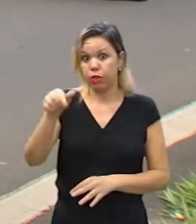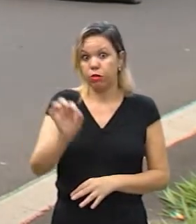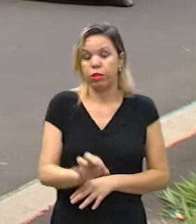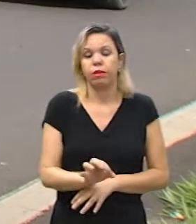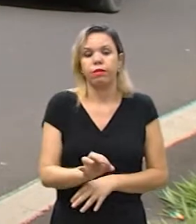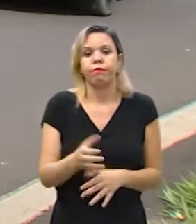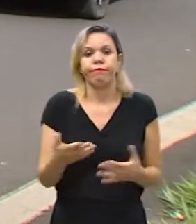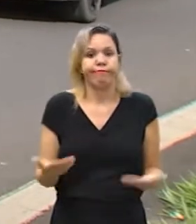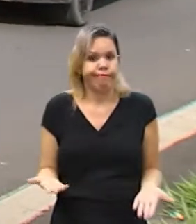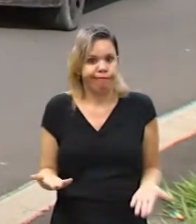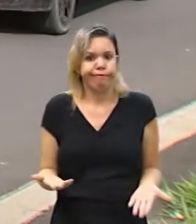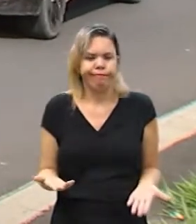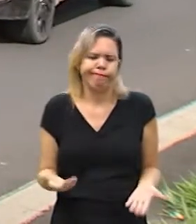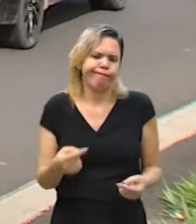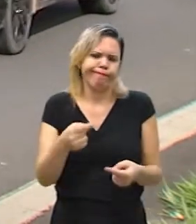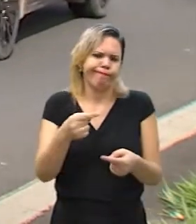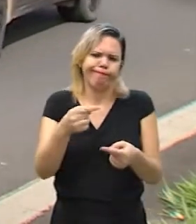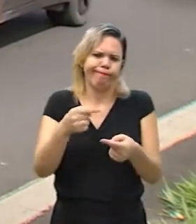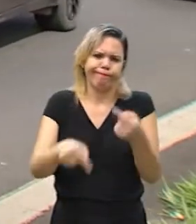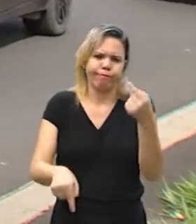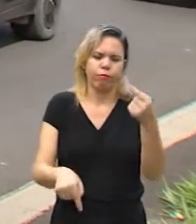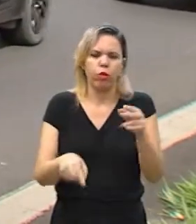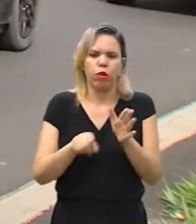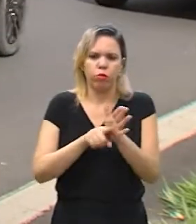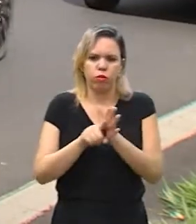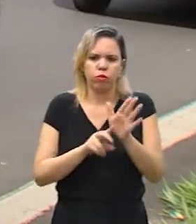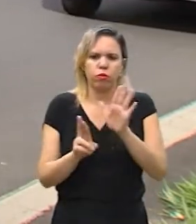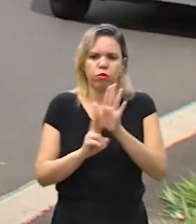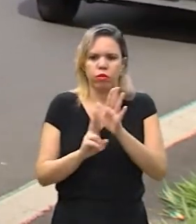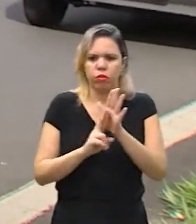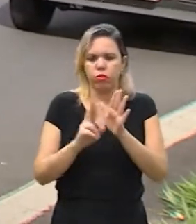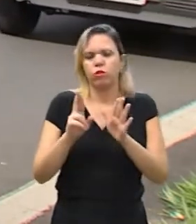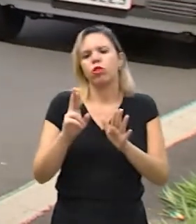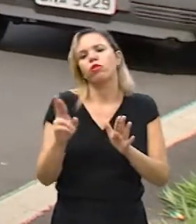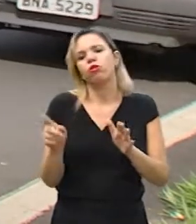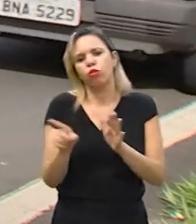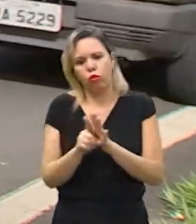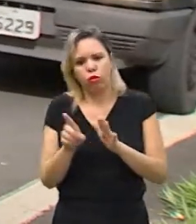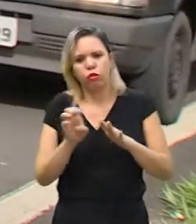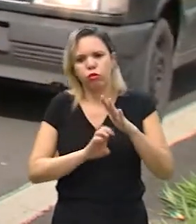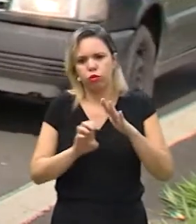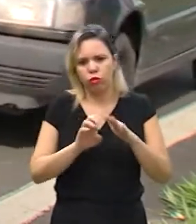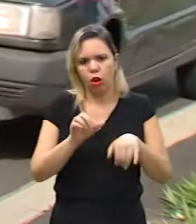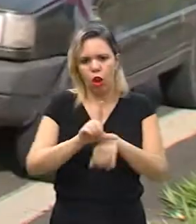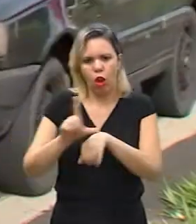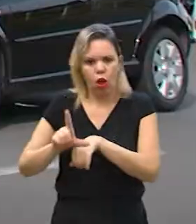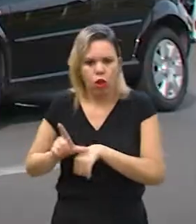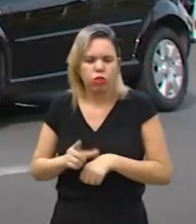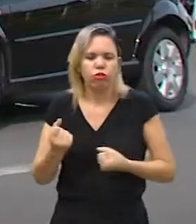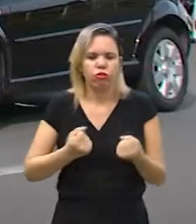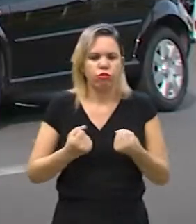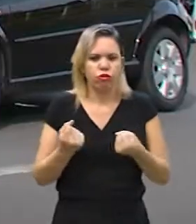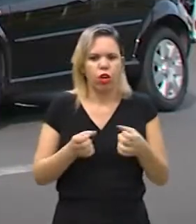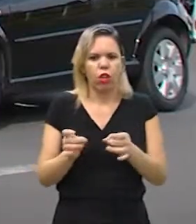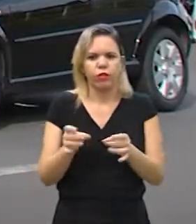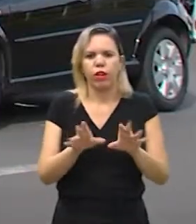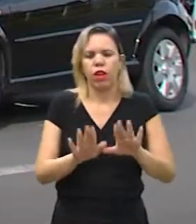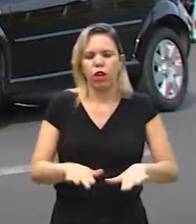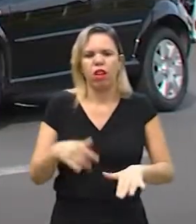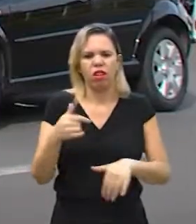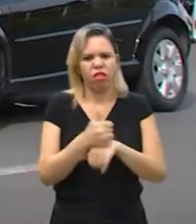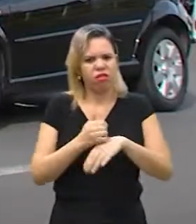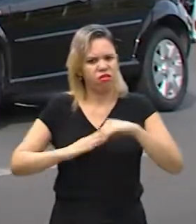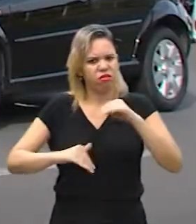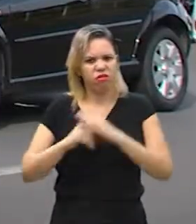30,7 por cento e isso se torna inviável os representantes das concessionárias de veículos o